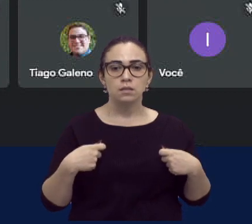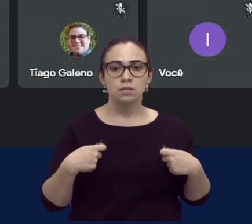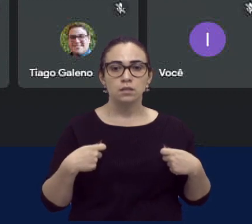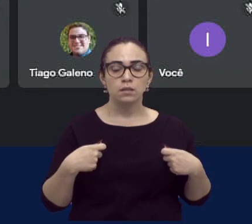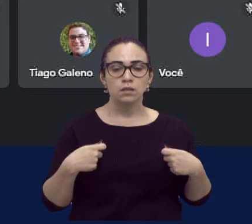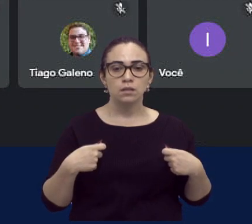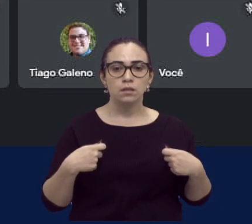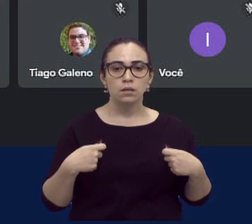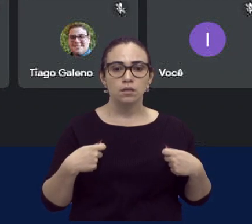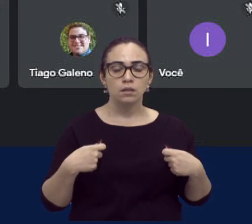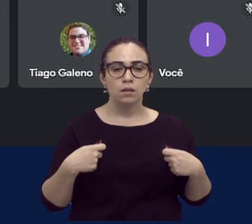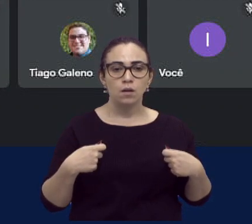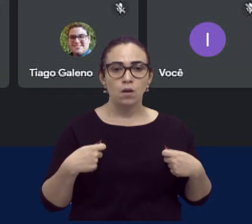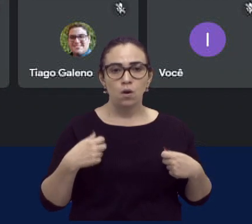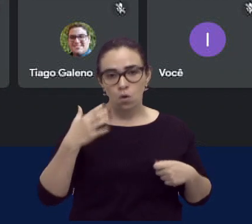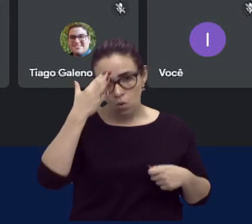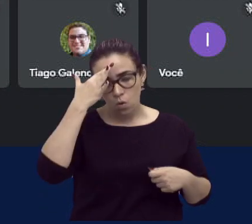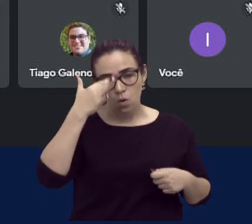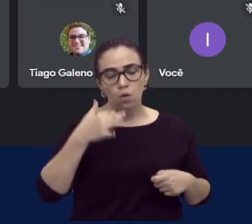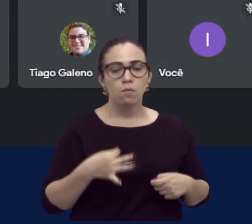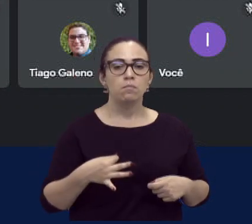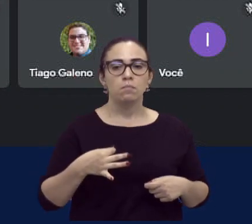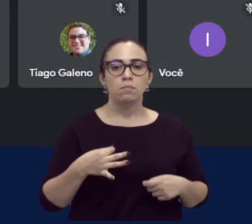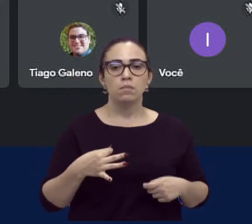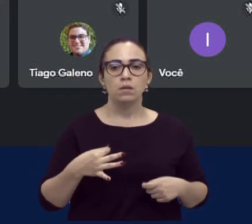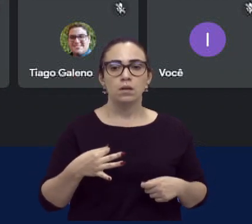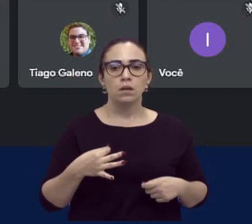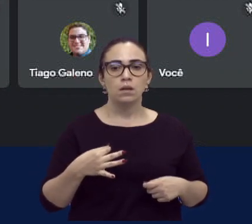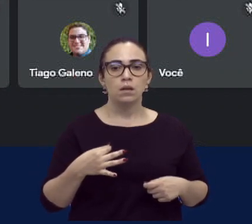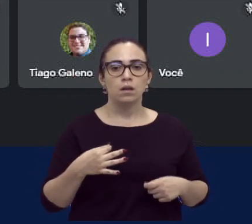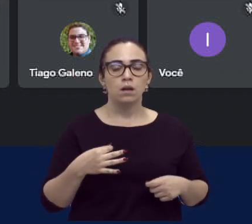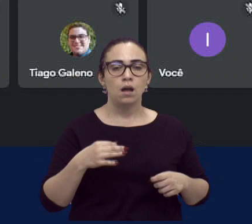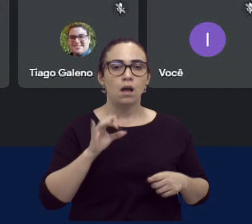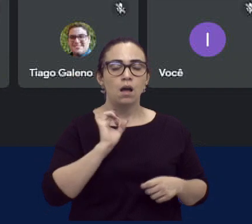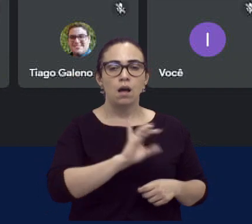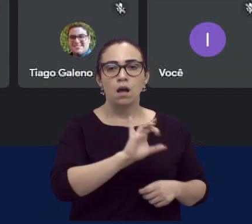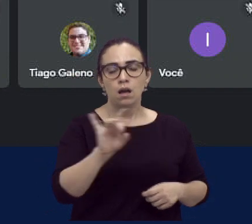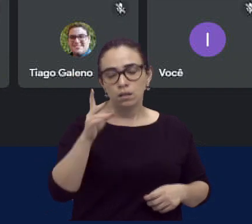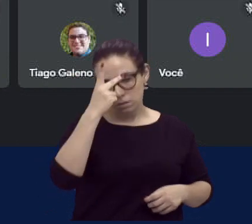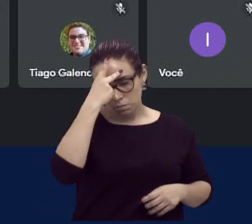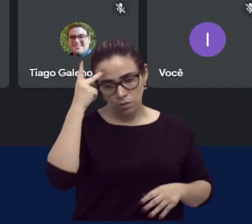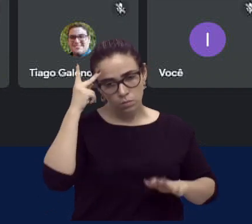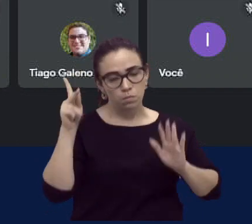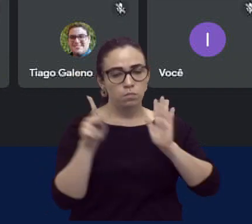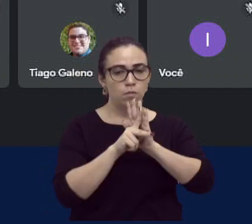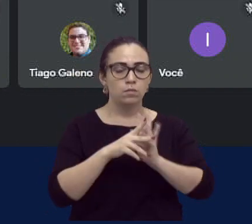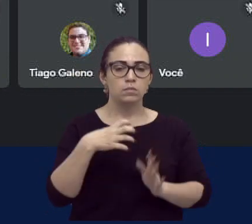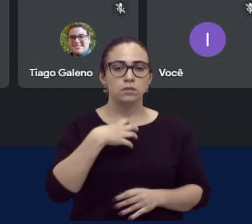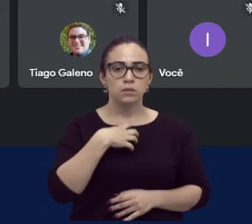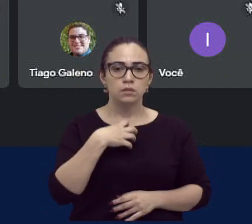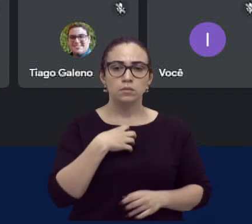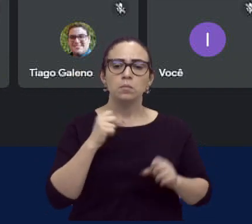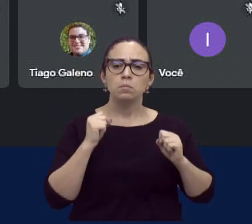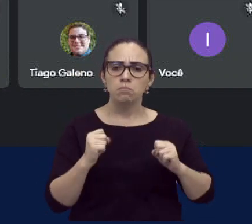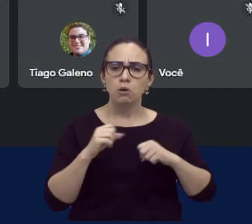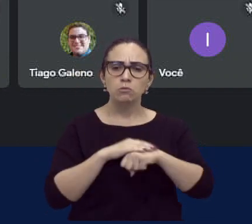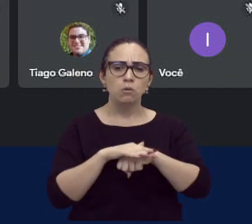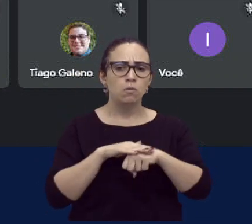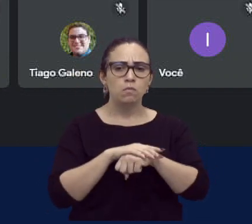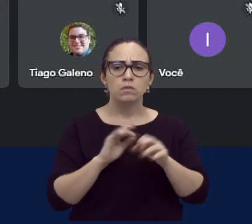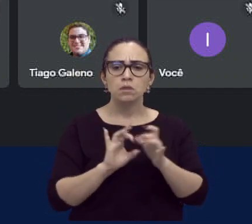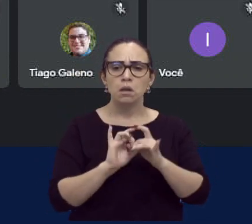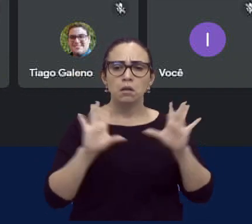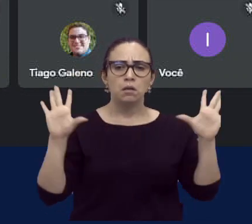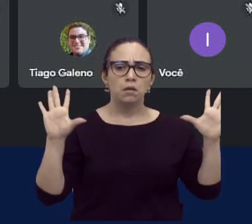porém compreendendo que todos nós temos uma natureza compassiva, todos nós podemos conversar sobre tudo e